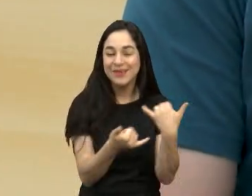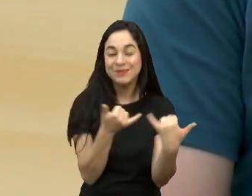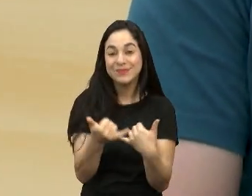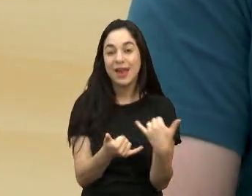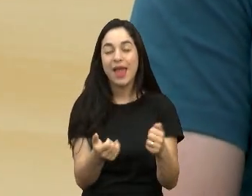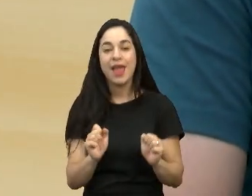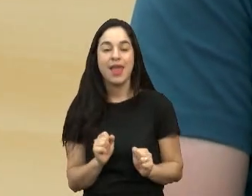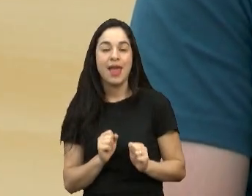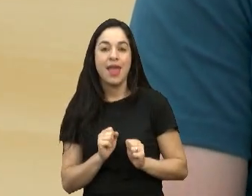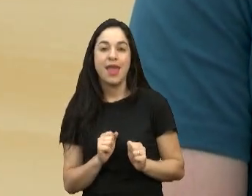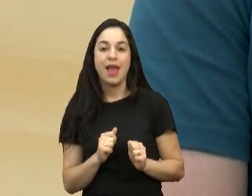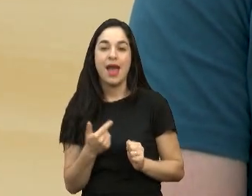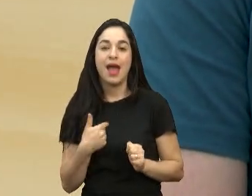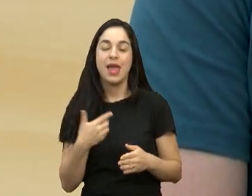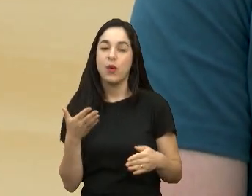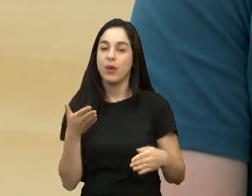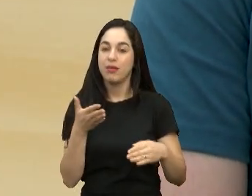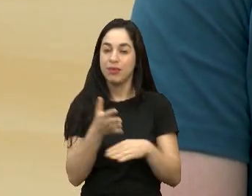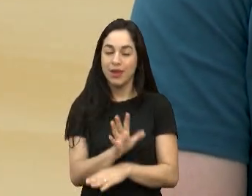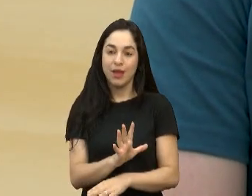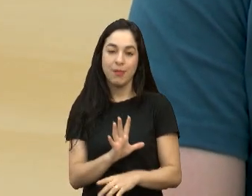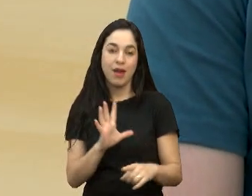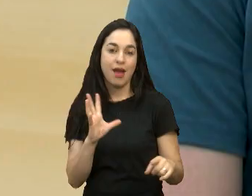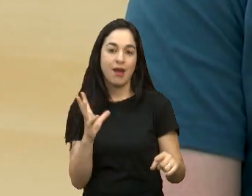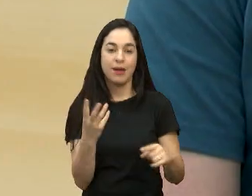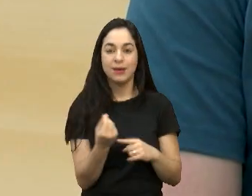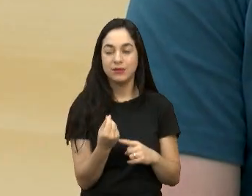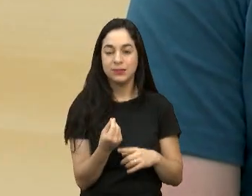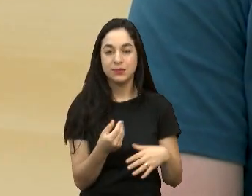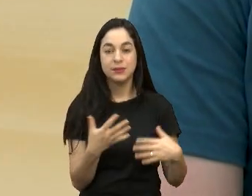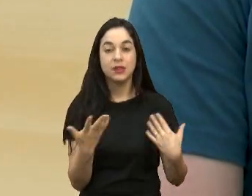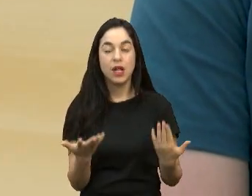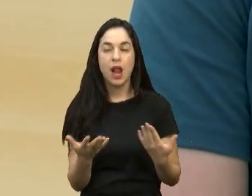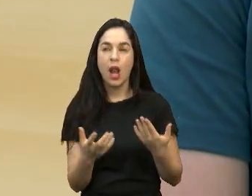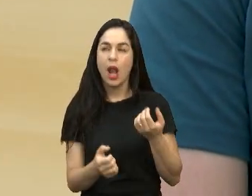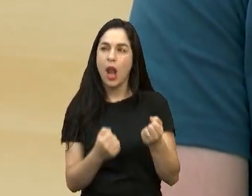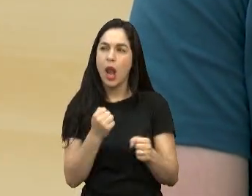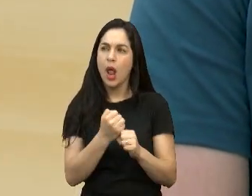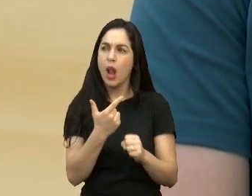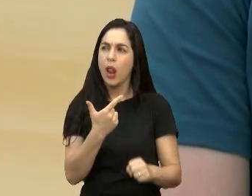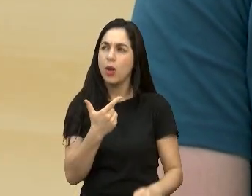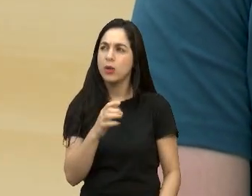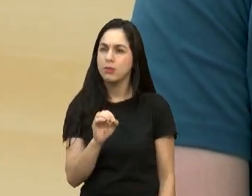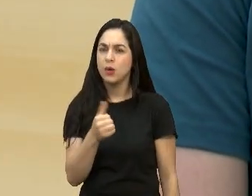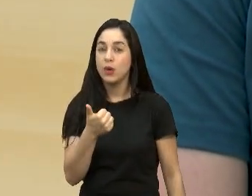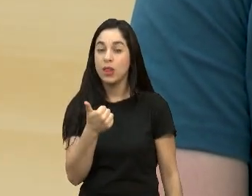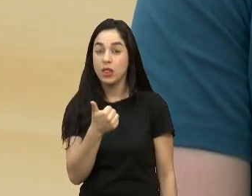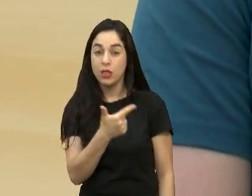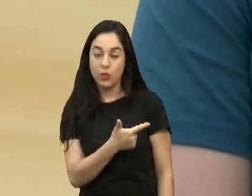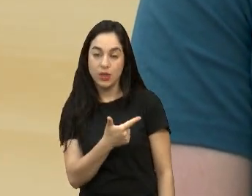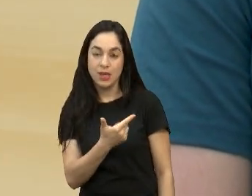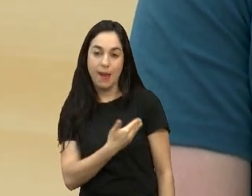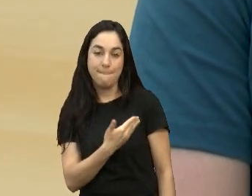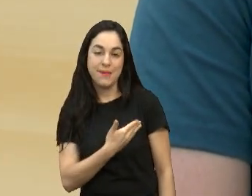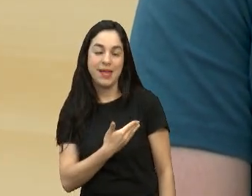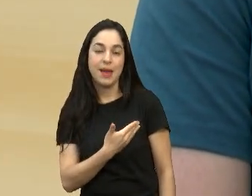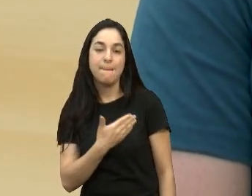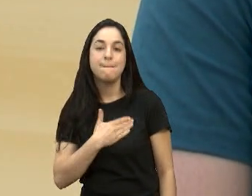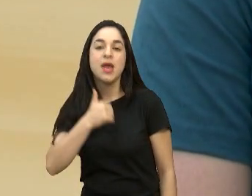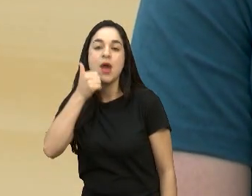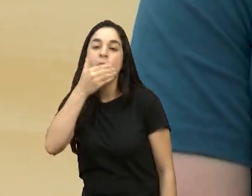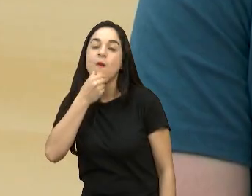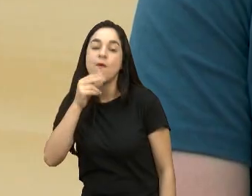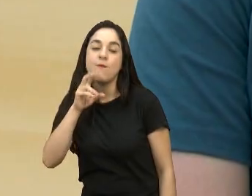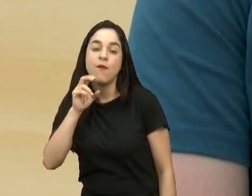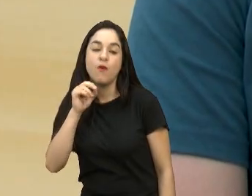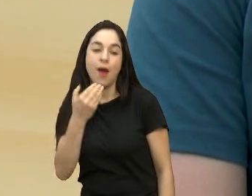eu entrei para a área da recreação, foi bem bacana. E em 2012, uma amiga do meu avô me